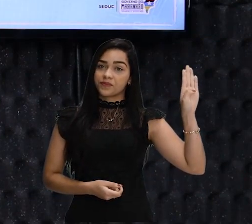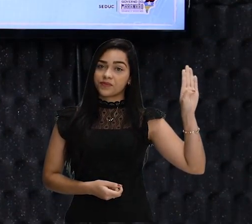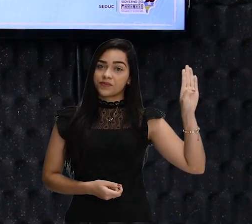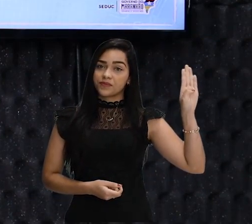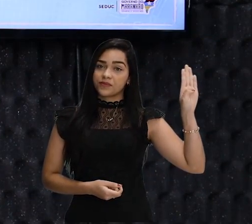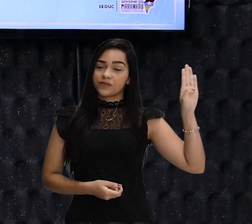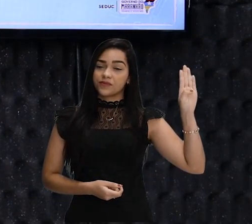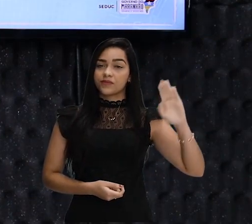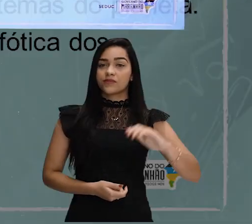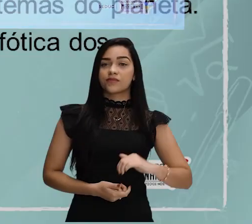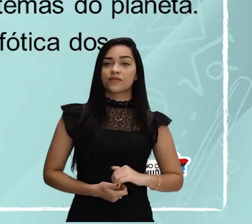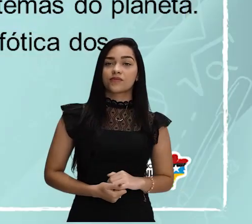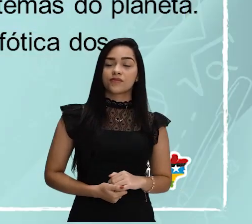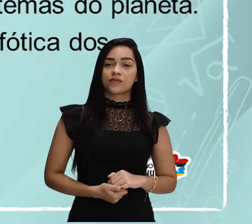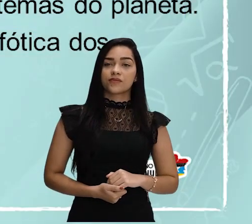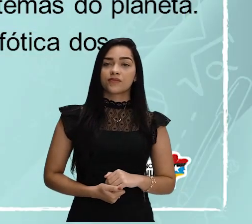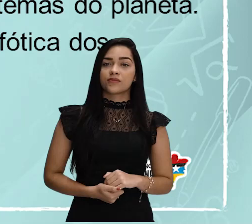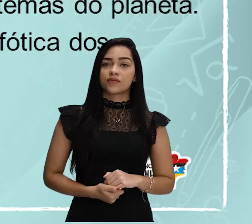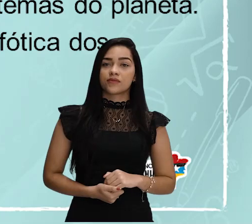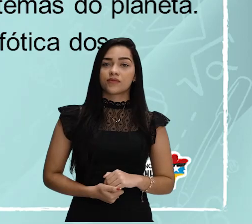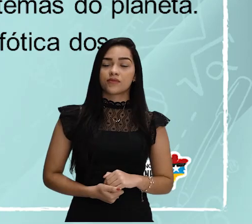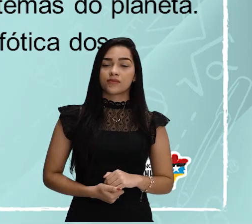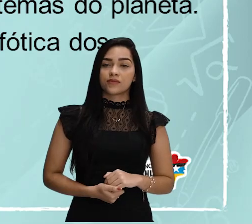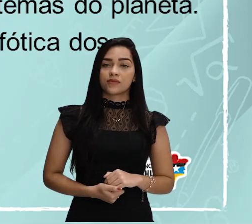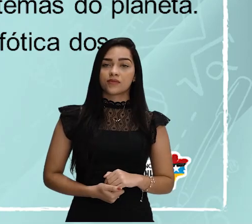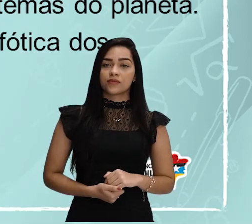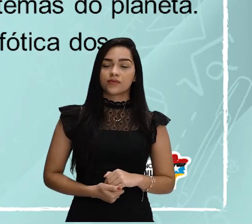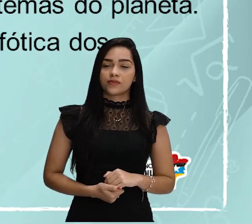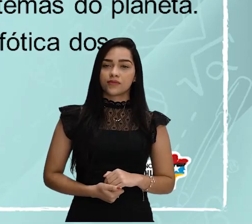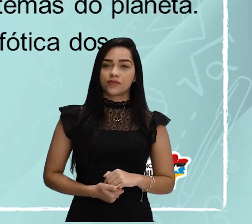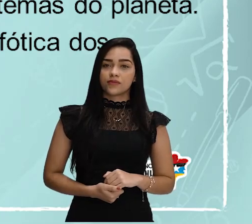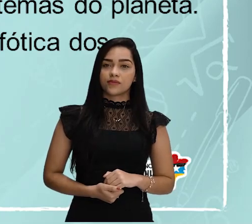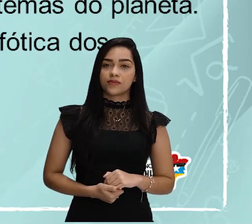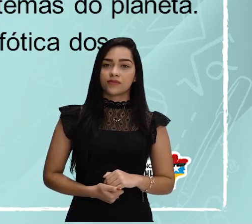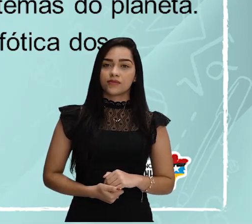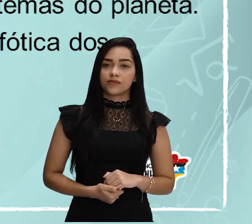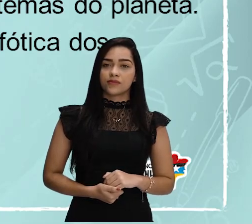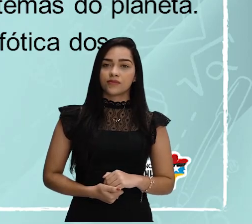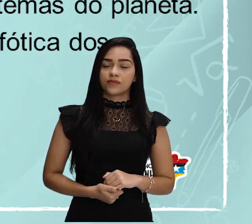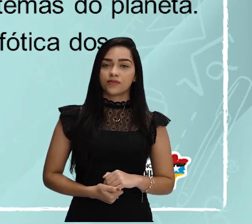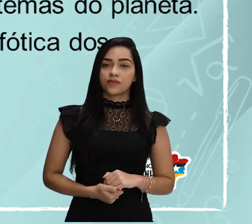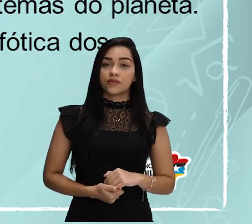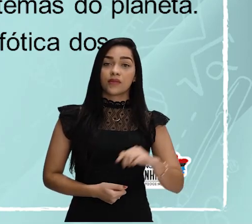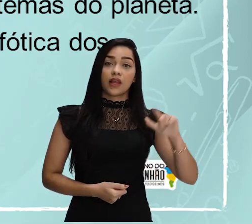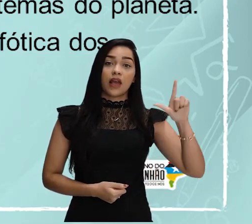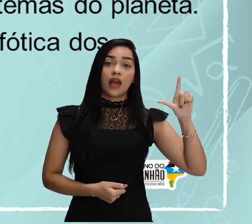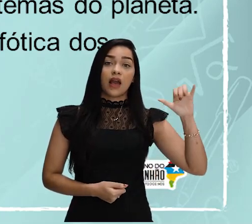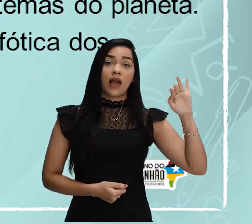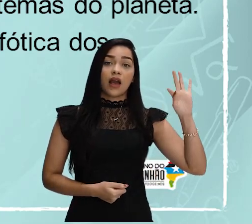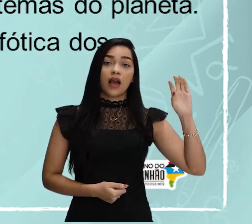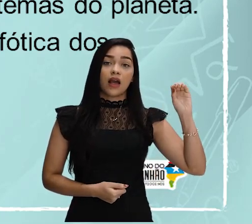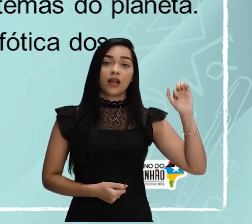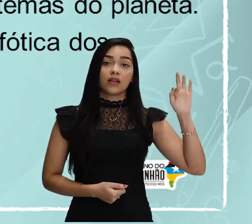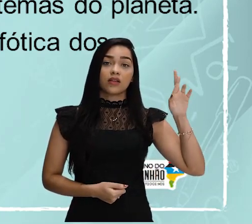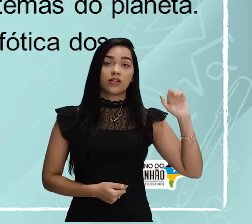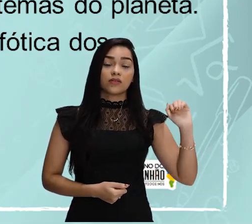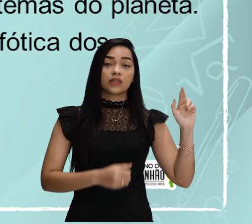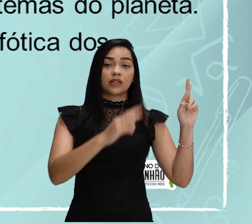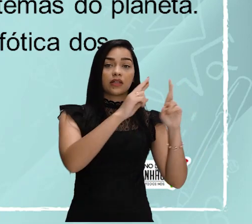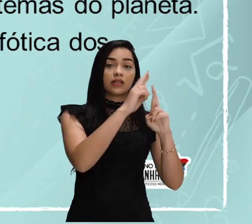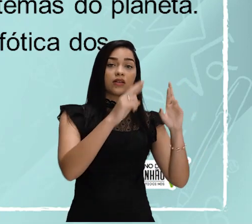com a hidrosfera e com a atmosfera? A litosfera tem a ver com a crosta terrestre.